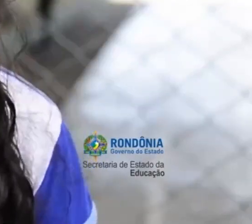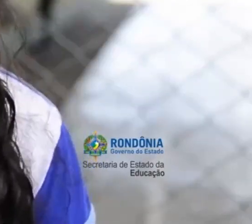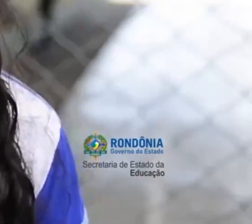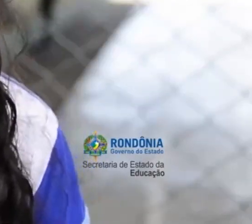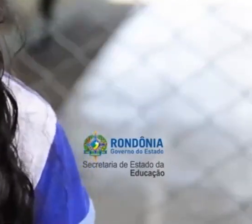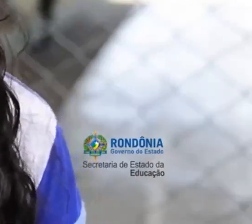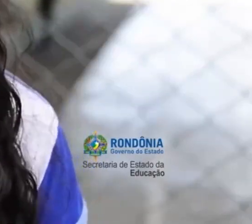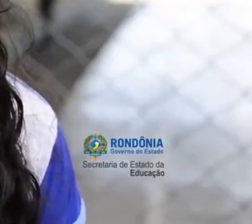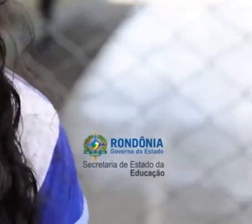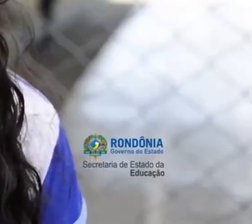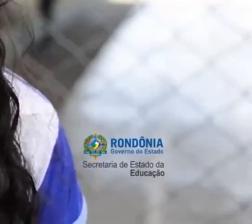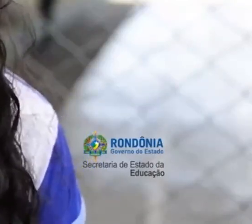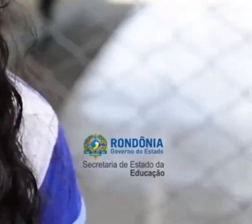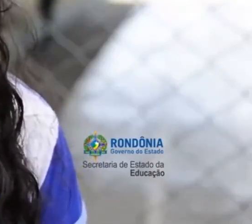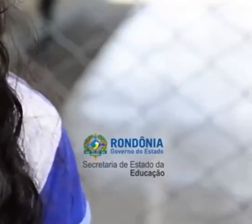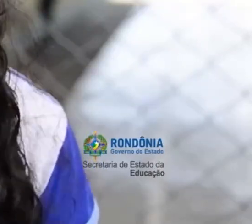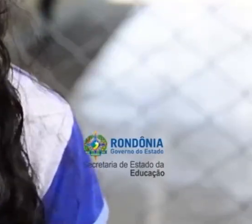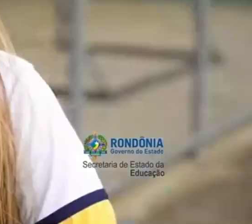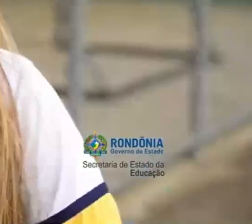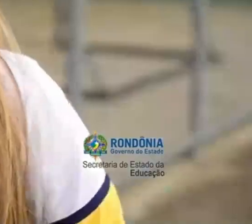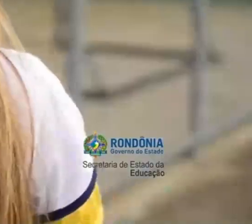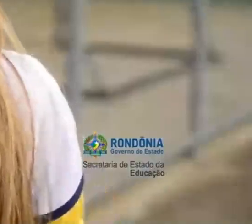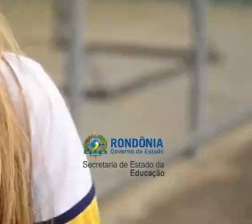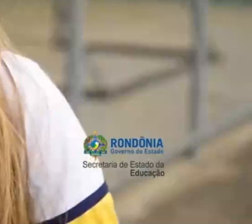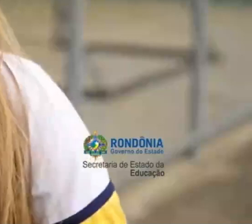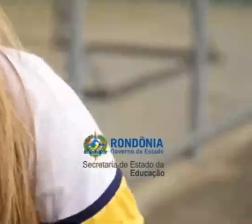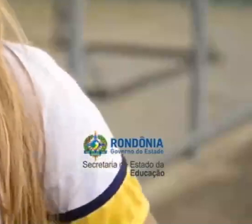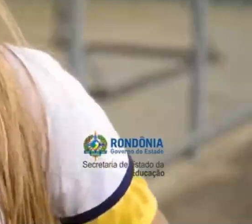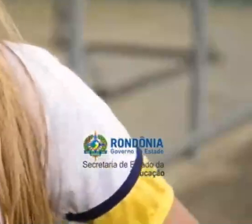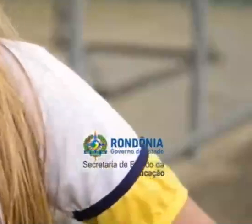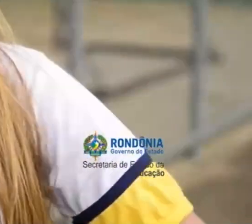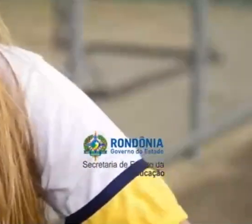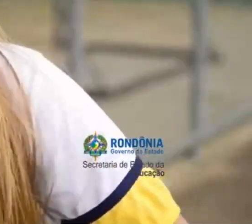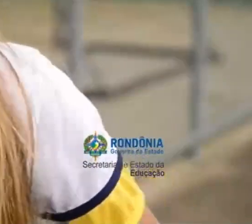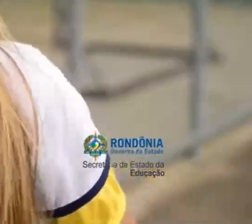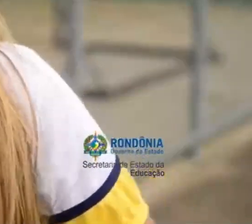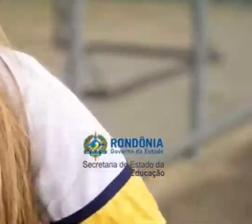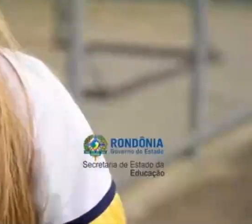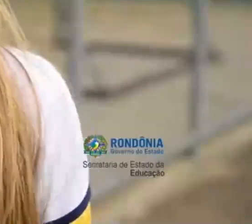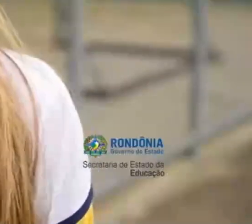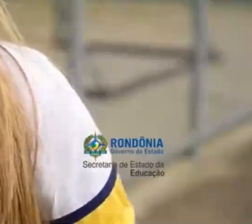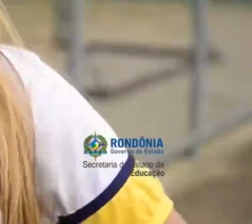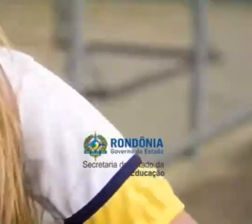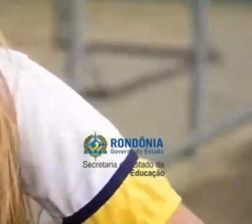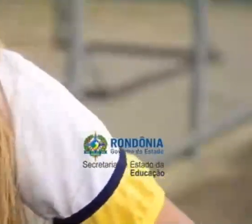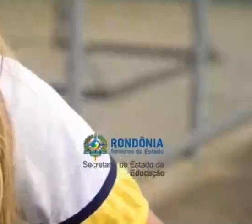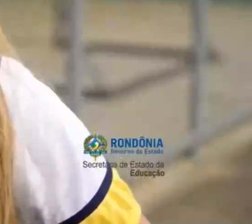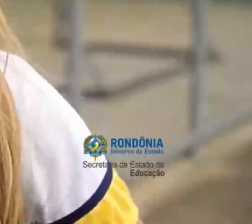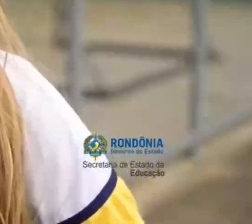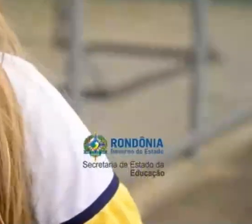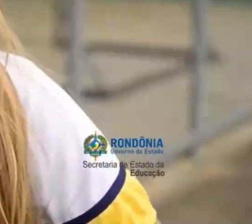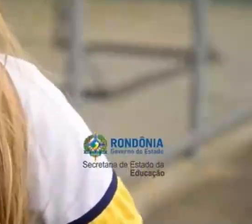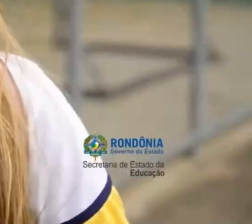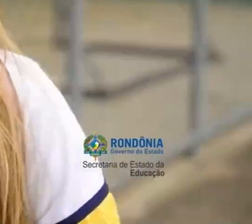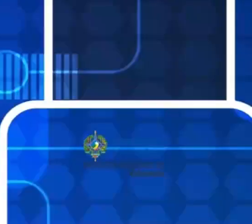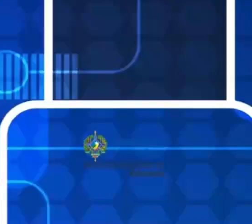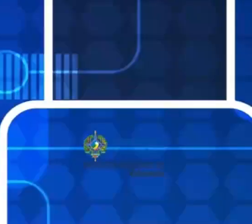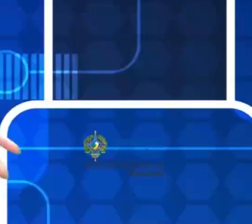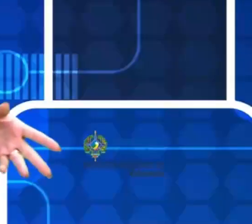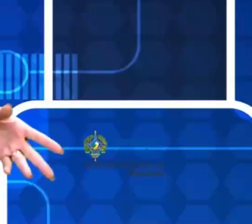muito do vôlei e do futebol, são os esportes que eu gosto muito. Meu esporte favorito é o vôlei. Desde pequenininha que eu gosto de jogar